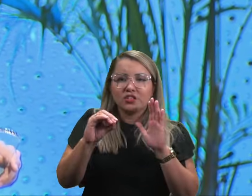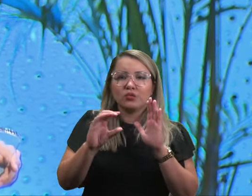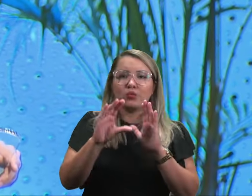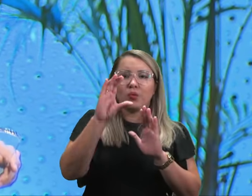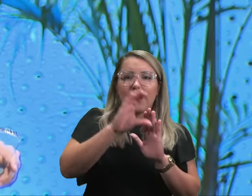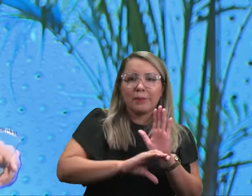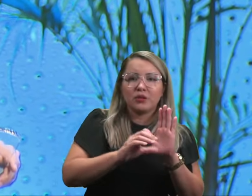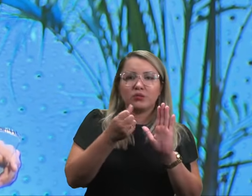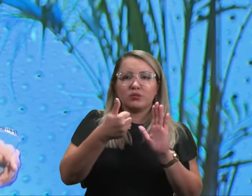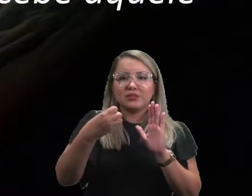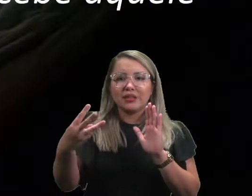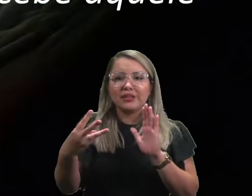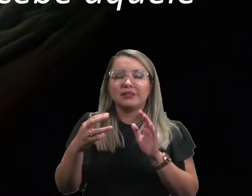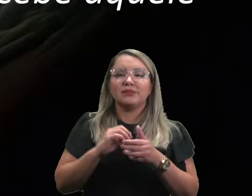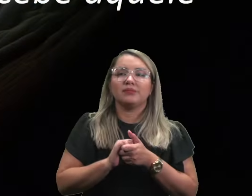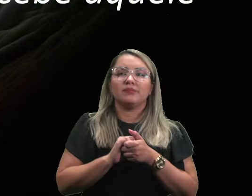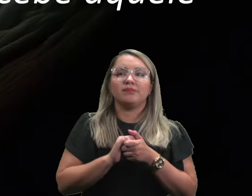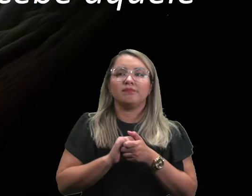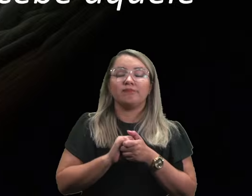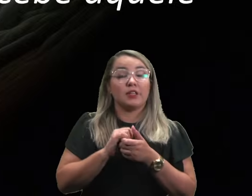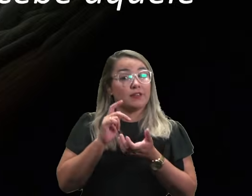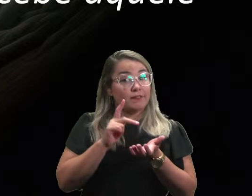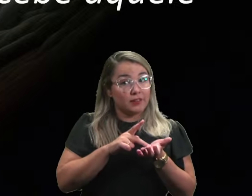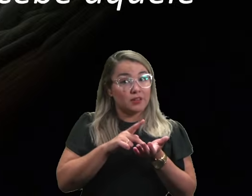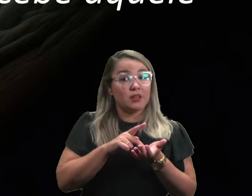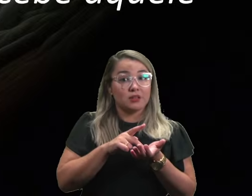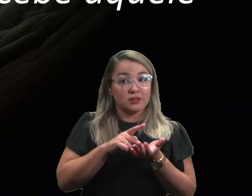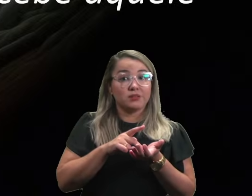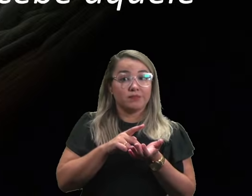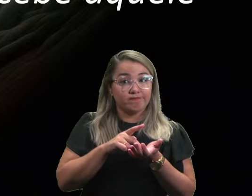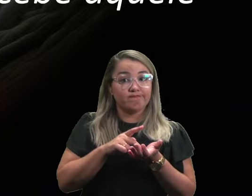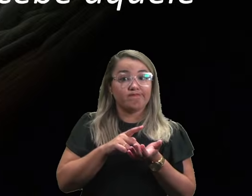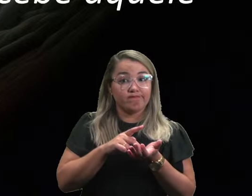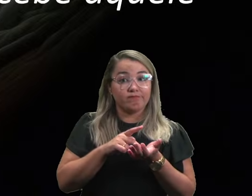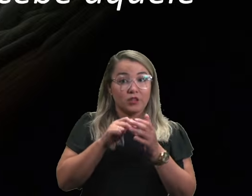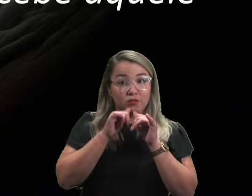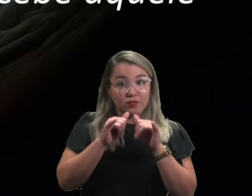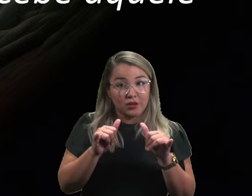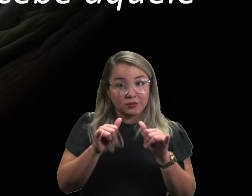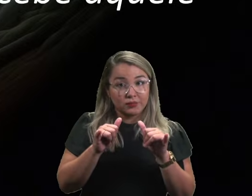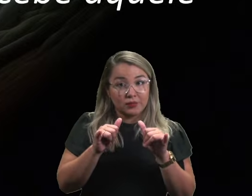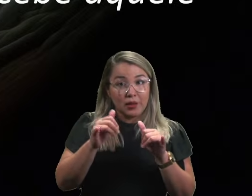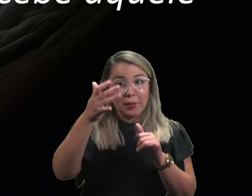13, em verdade vos digo, quem recebe aquele que